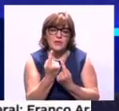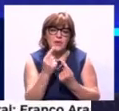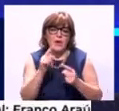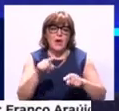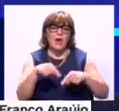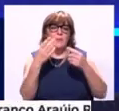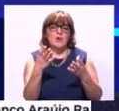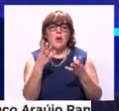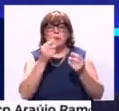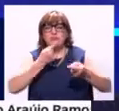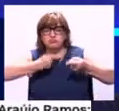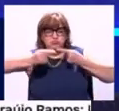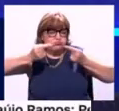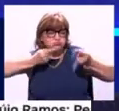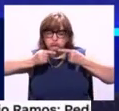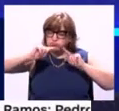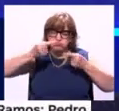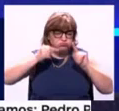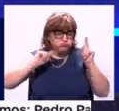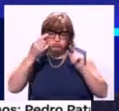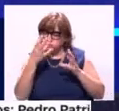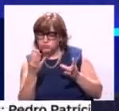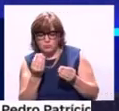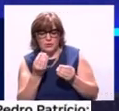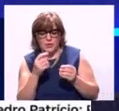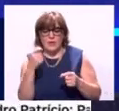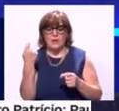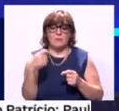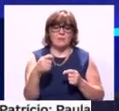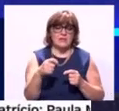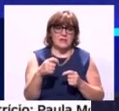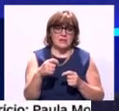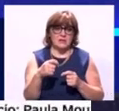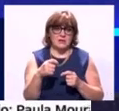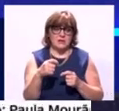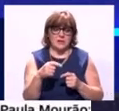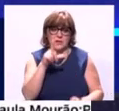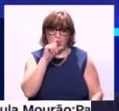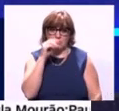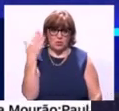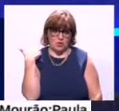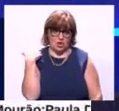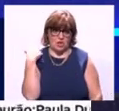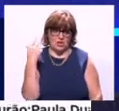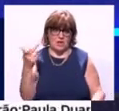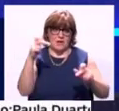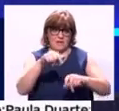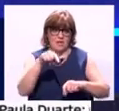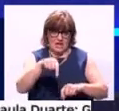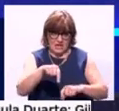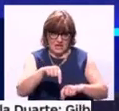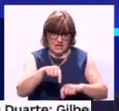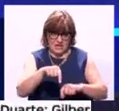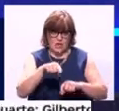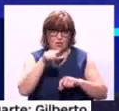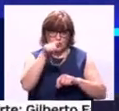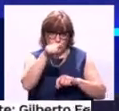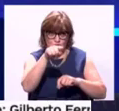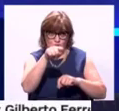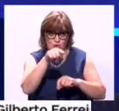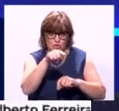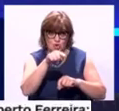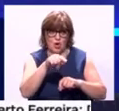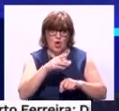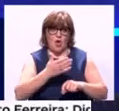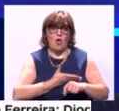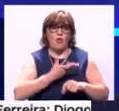Após muita contestação, o presidente, Jorge Nuno Pinto da Costa, veio aqui ao seu estúdio e o senhor Júlio, doutor